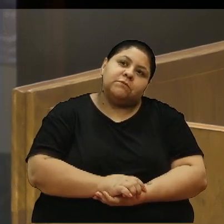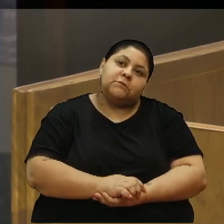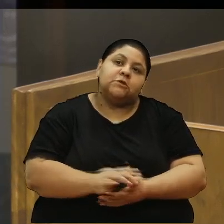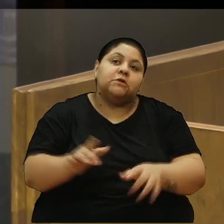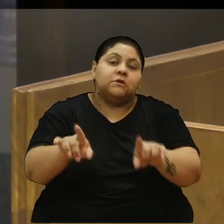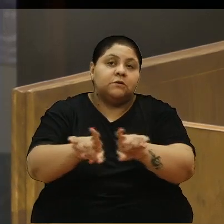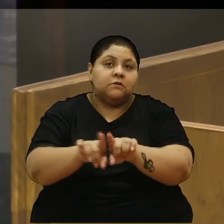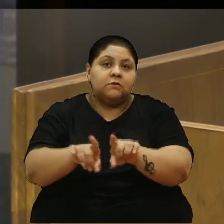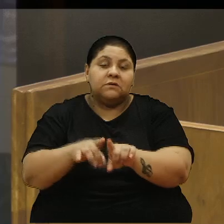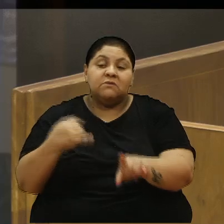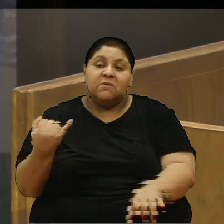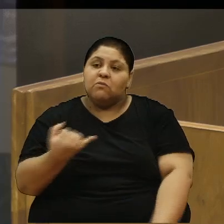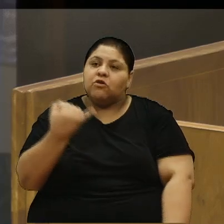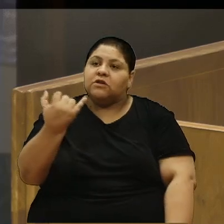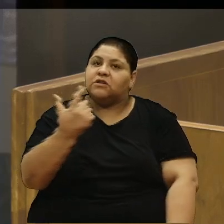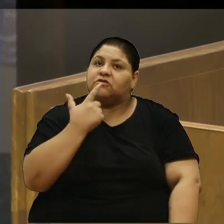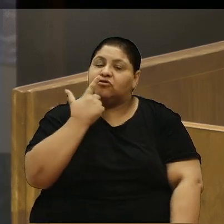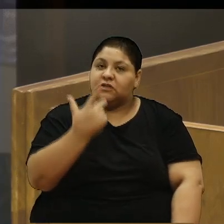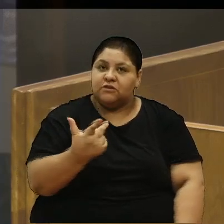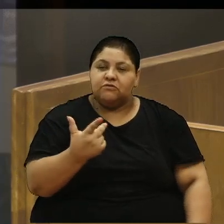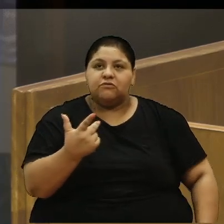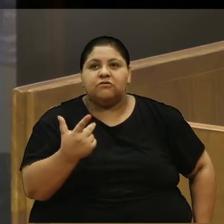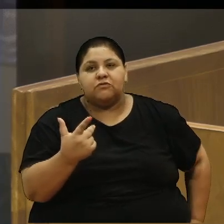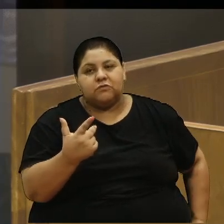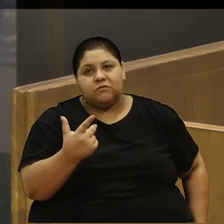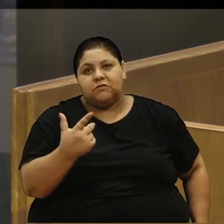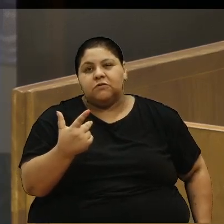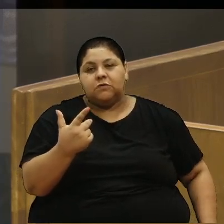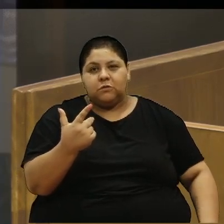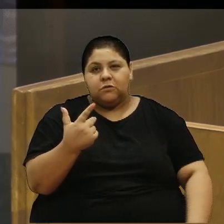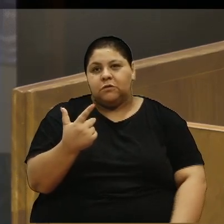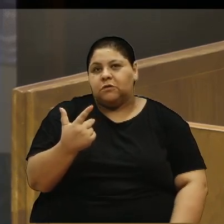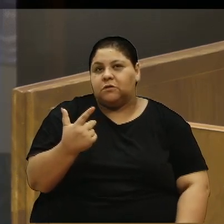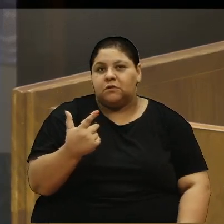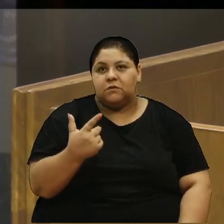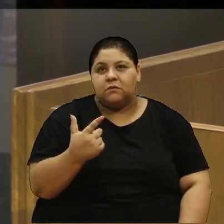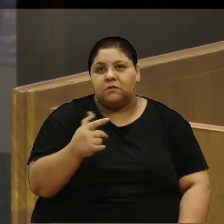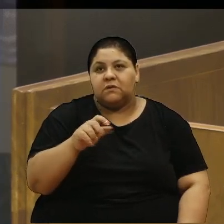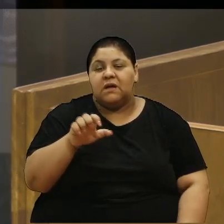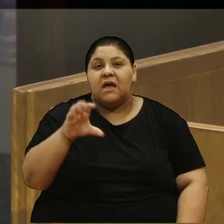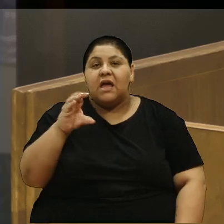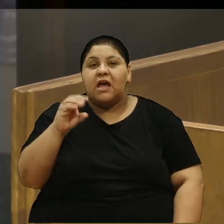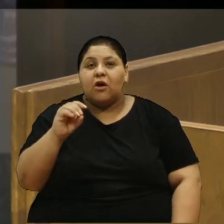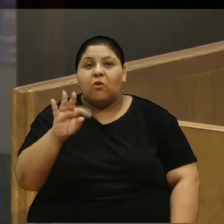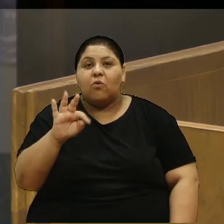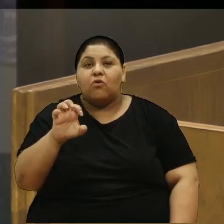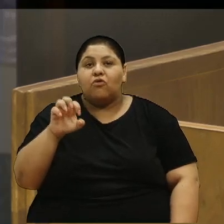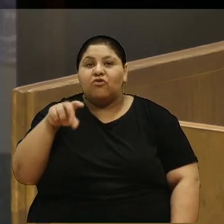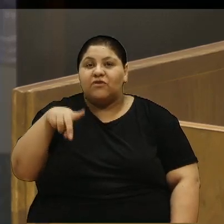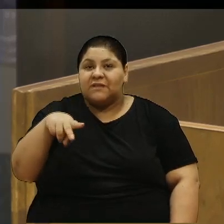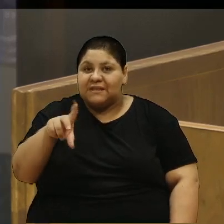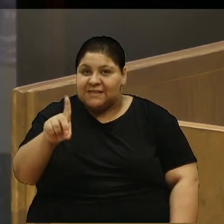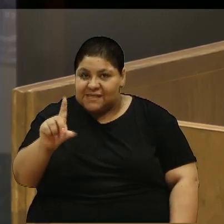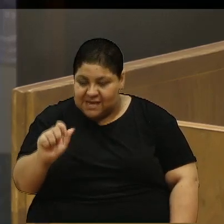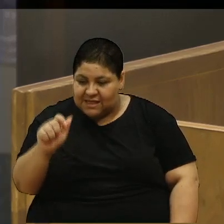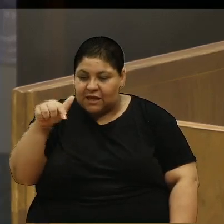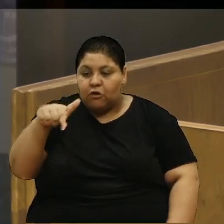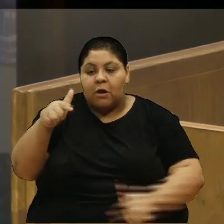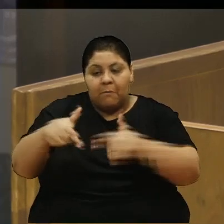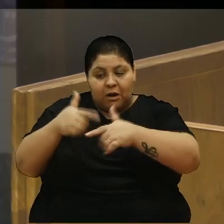Também é importante citar a questão da Ecotenda, que é um trabalho desenvolvido por eles